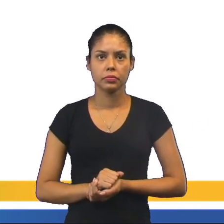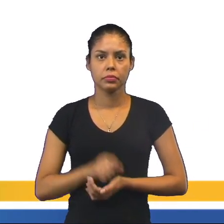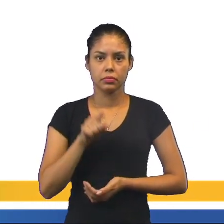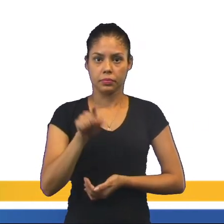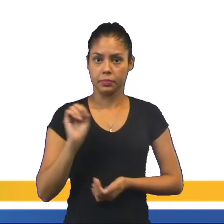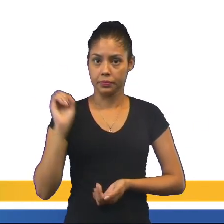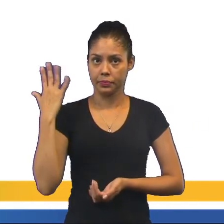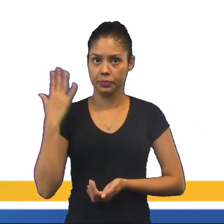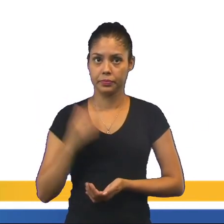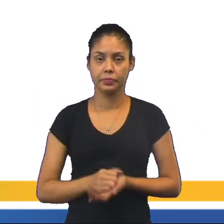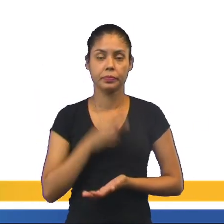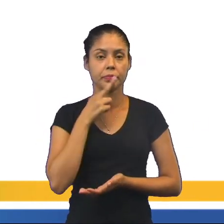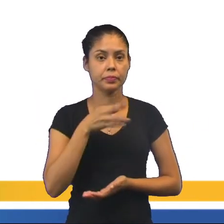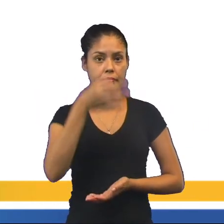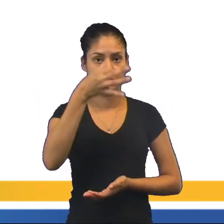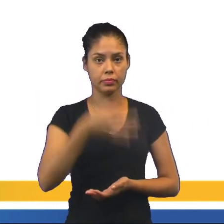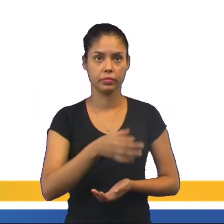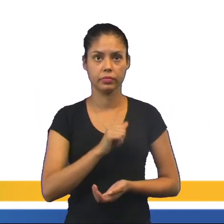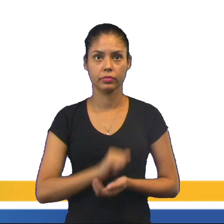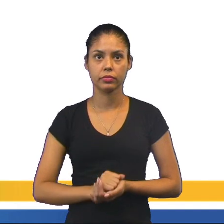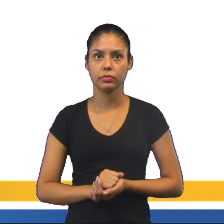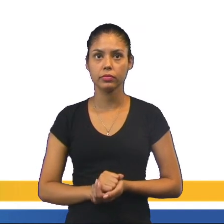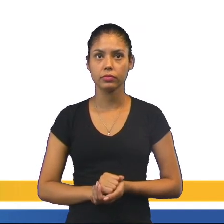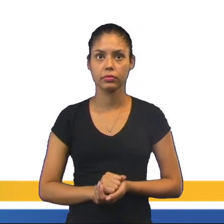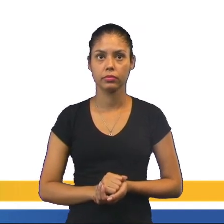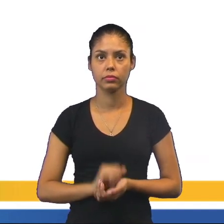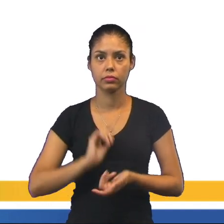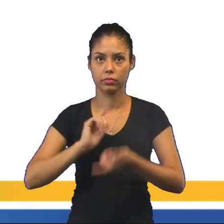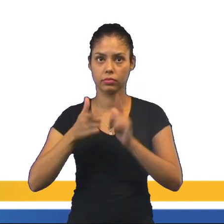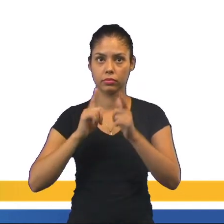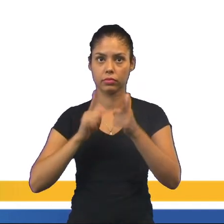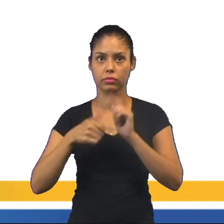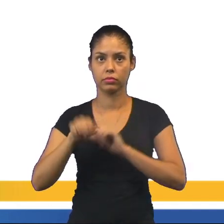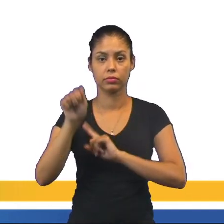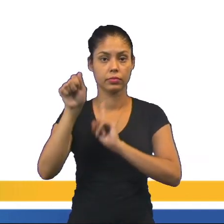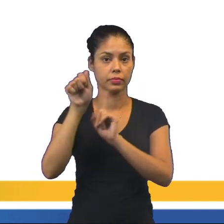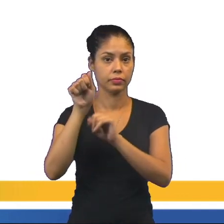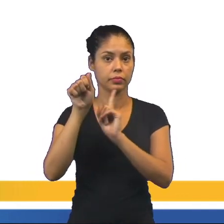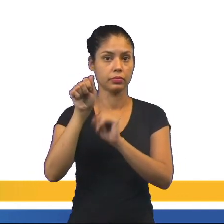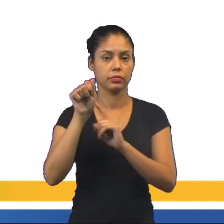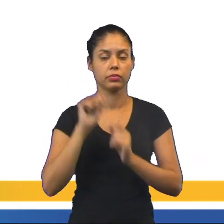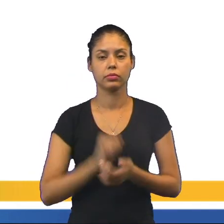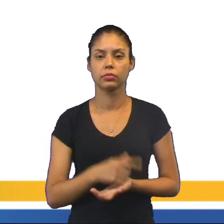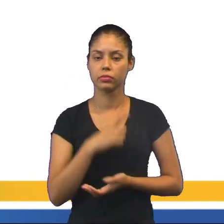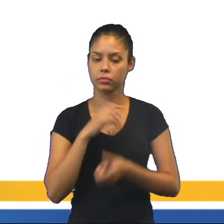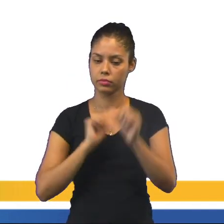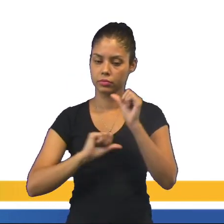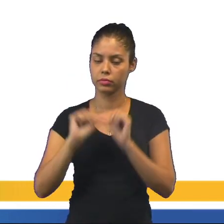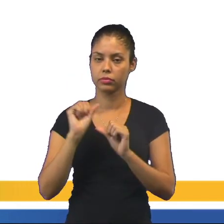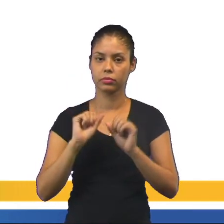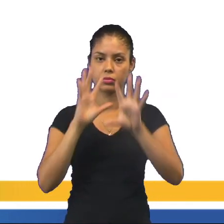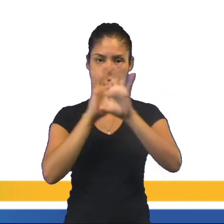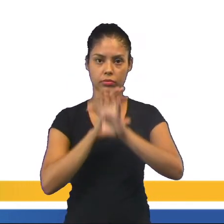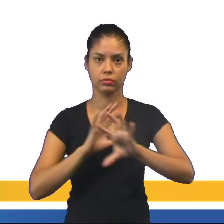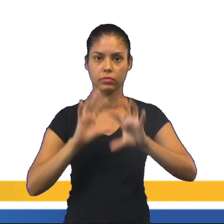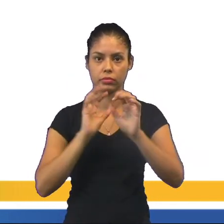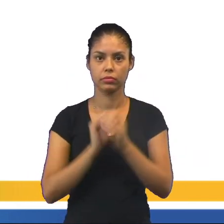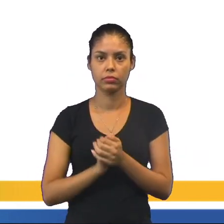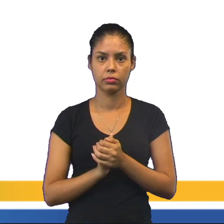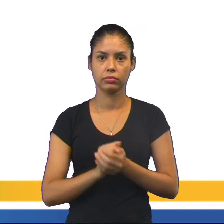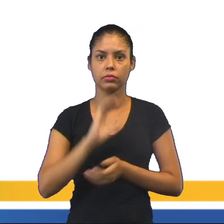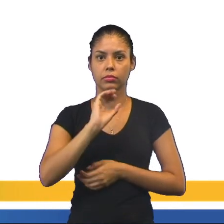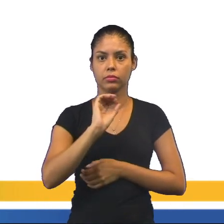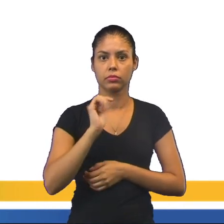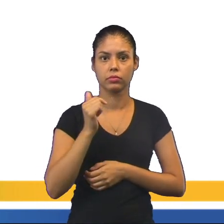Nesse caso, a resposta correta são os alvéolos. São nos alvéolos que a gente tem a troca do gás carbônico,